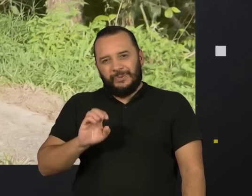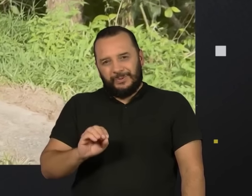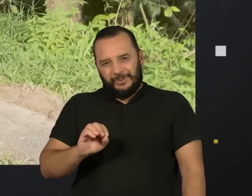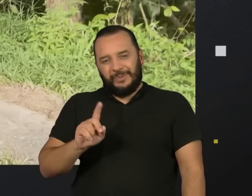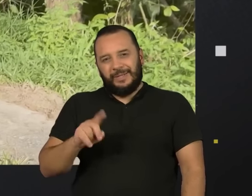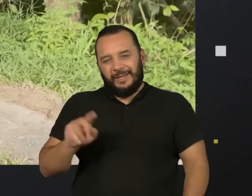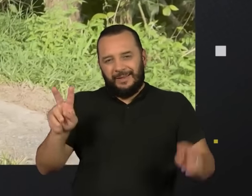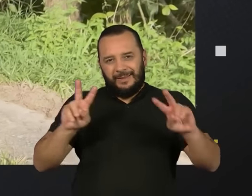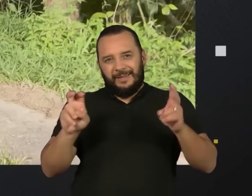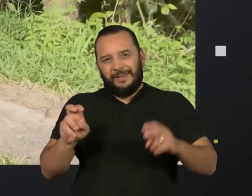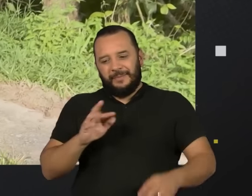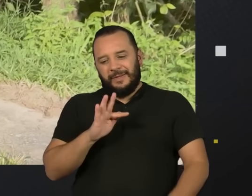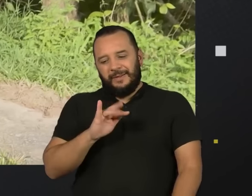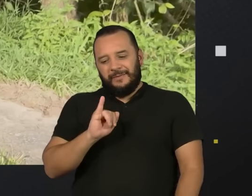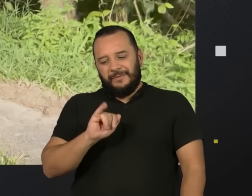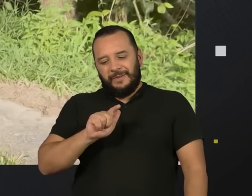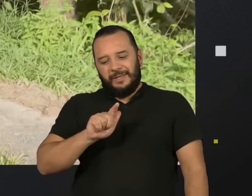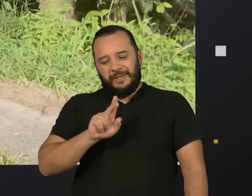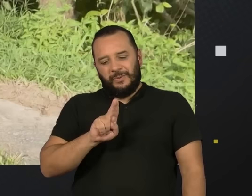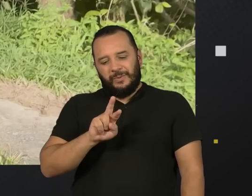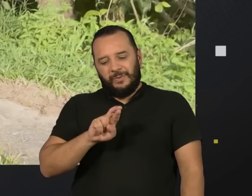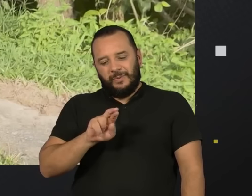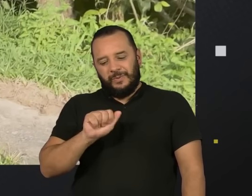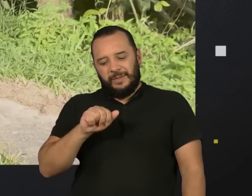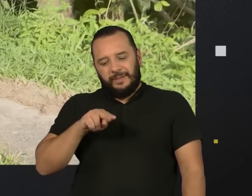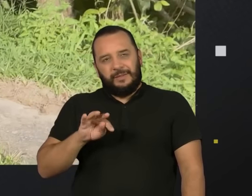minha vida, Mateus, para